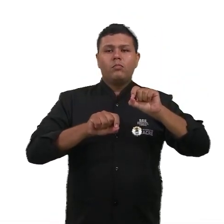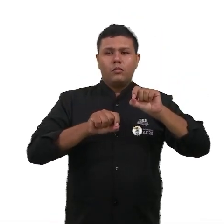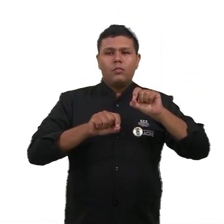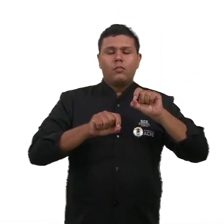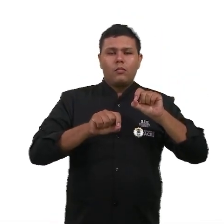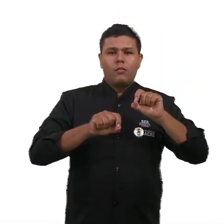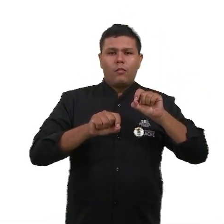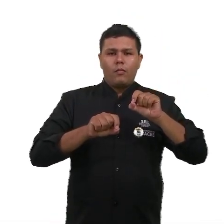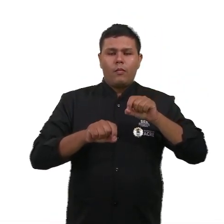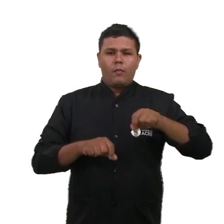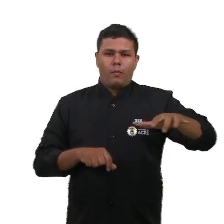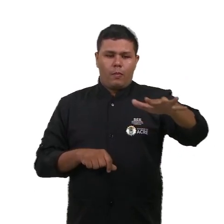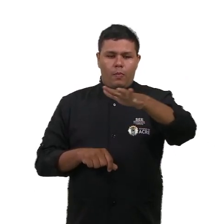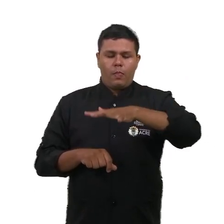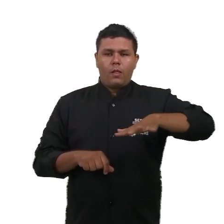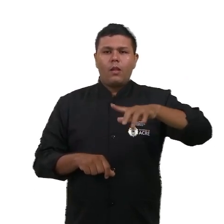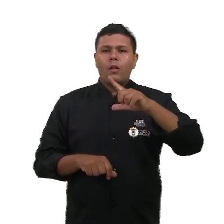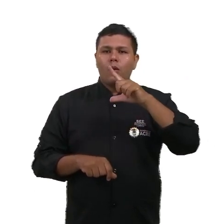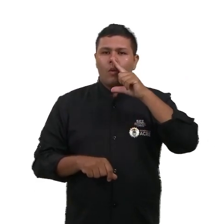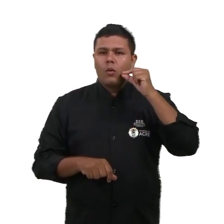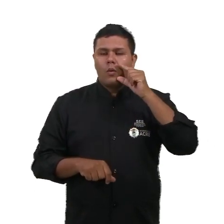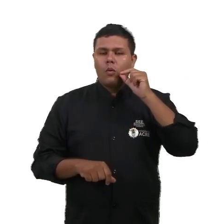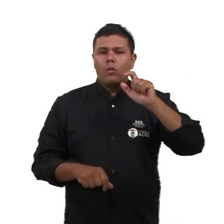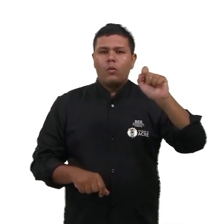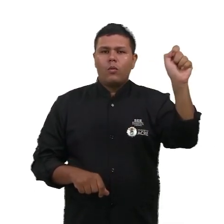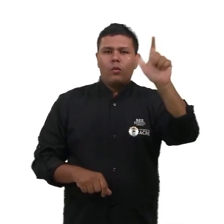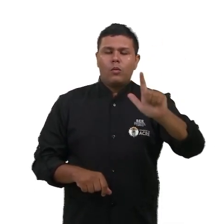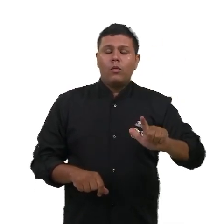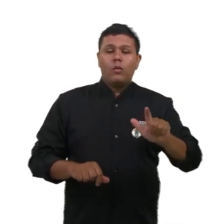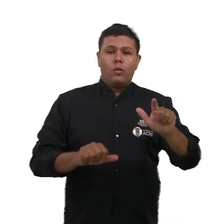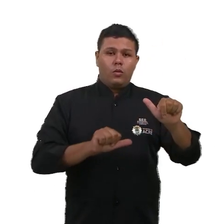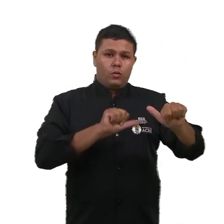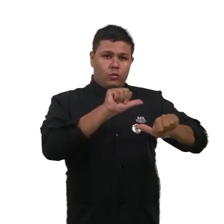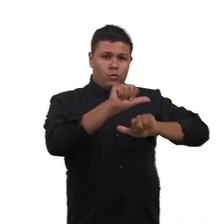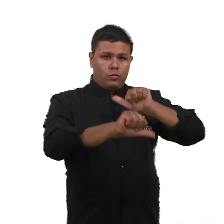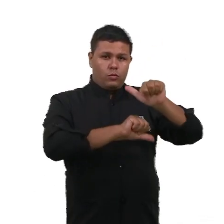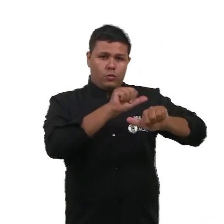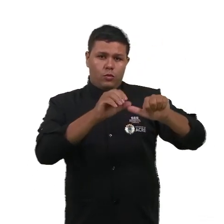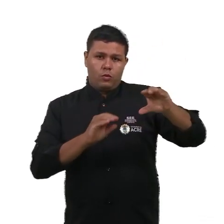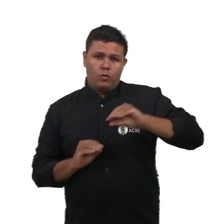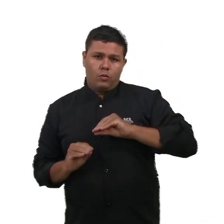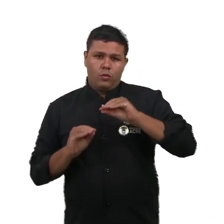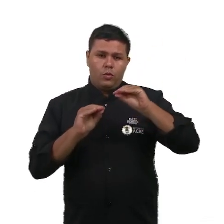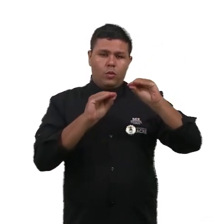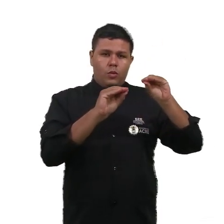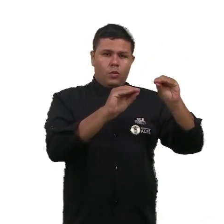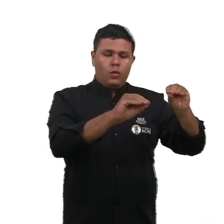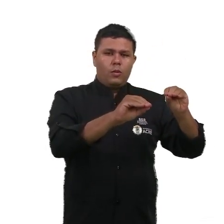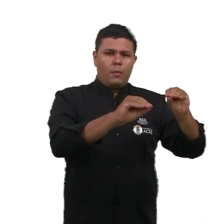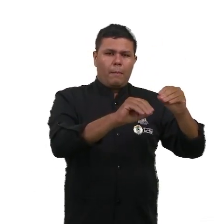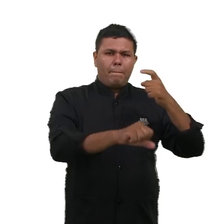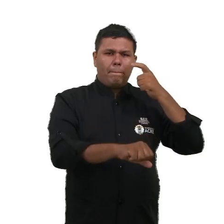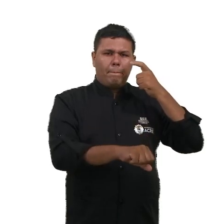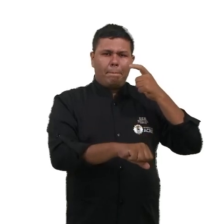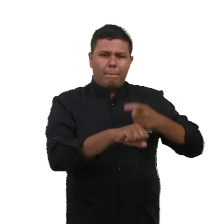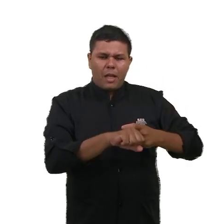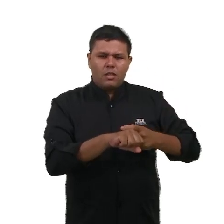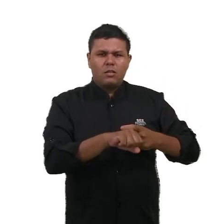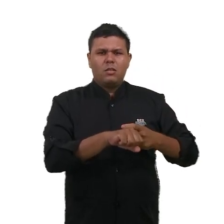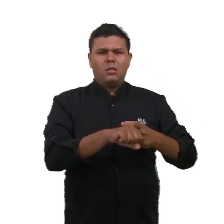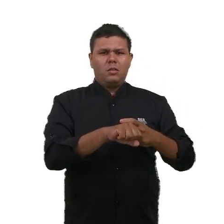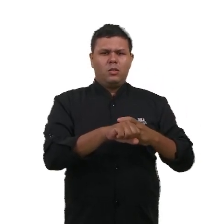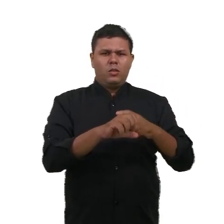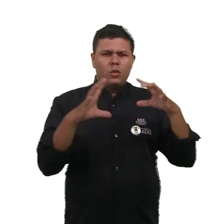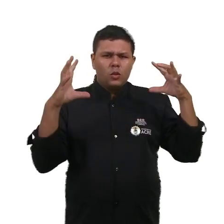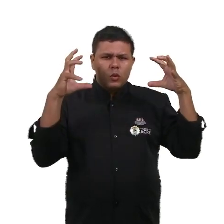Uma população de ratos se mudou para uma nova área onde as pedras são muito escuras.